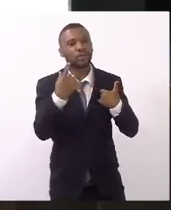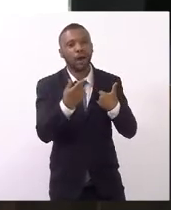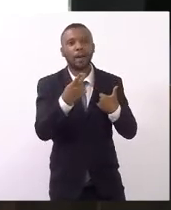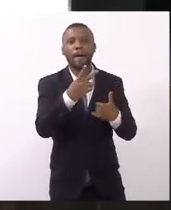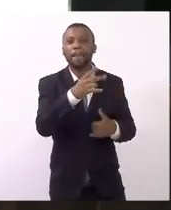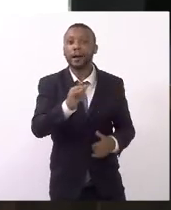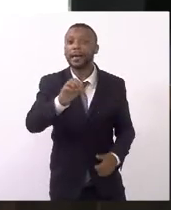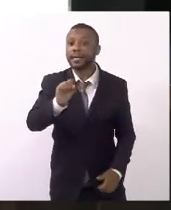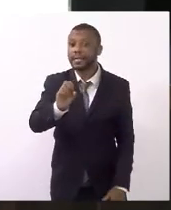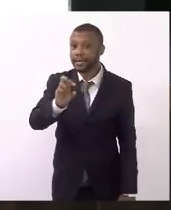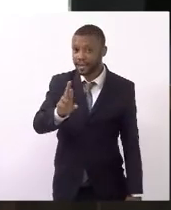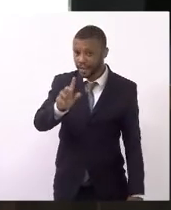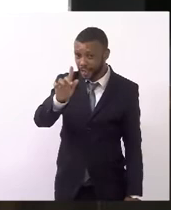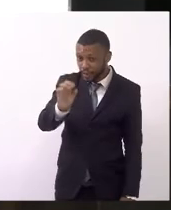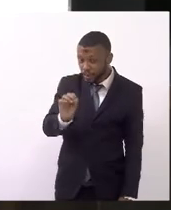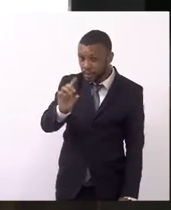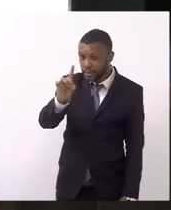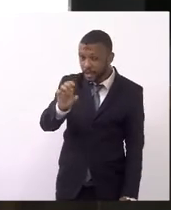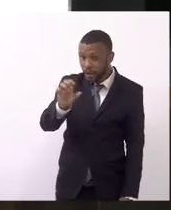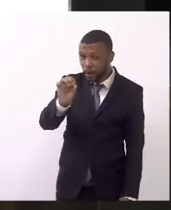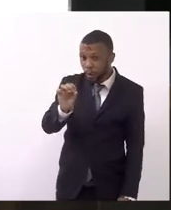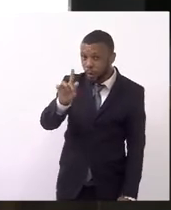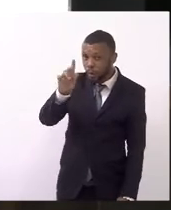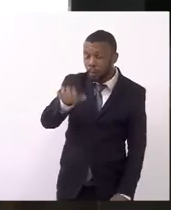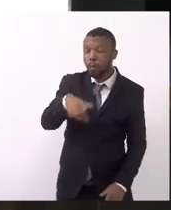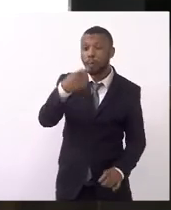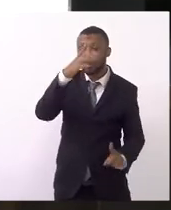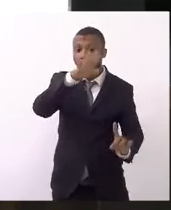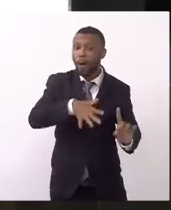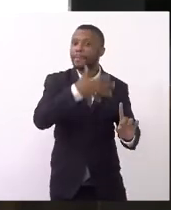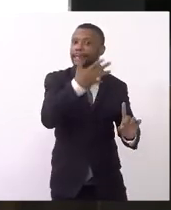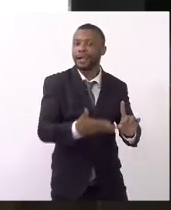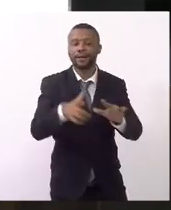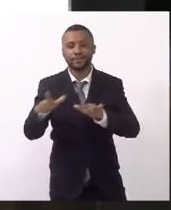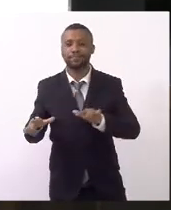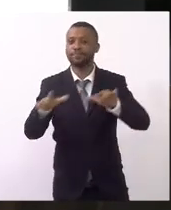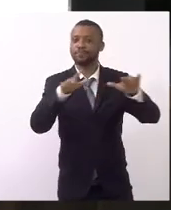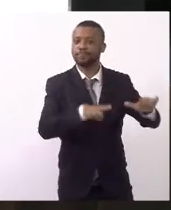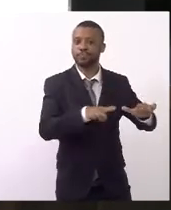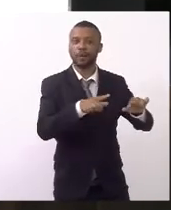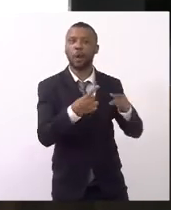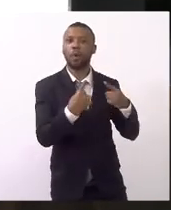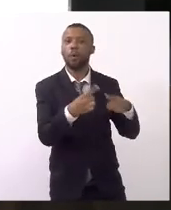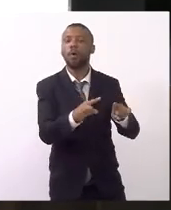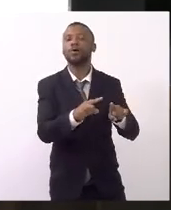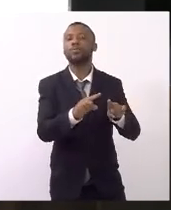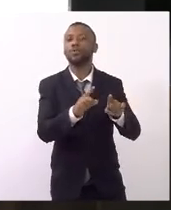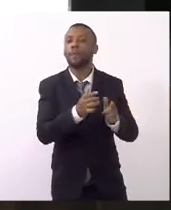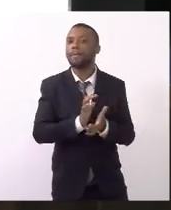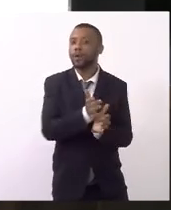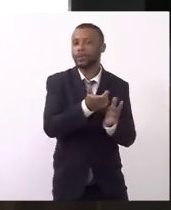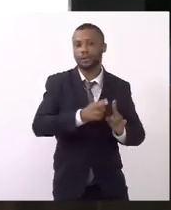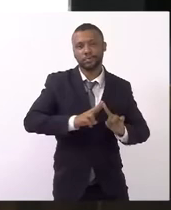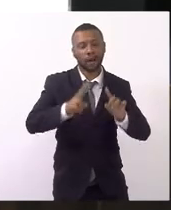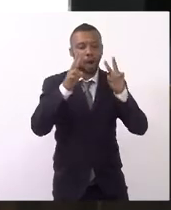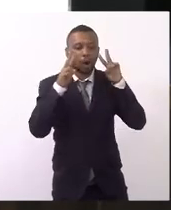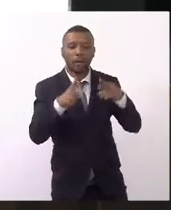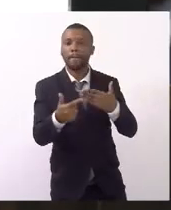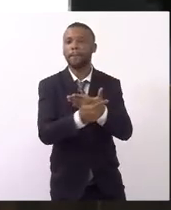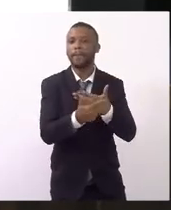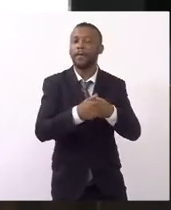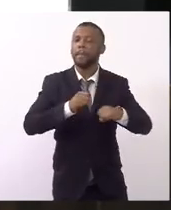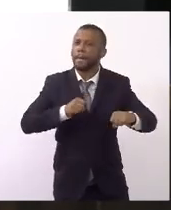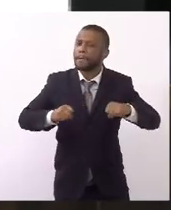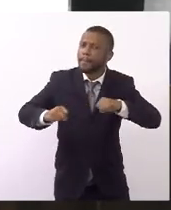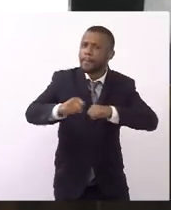Sérgio com a homenagem mãe Beata de Iemanjá contra o racismo e e reconhecendo o papel na